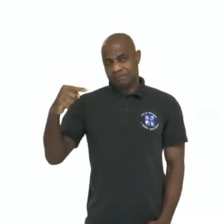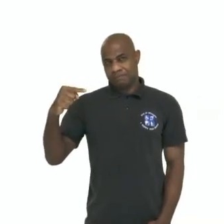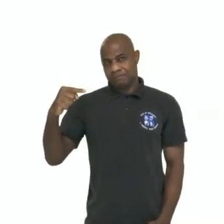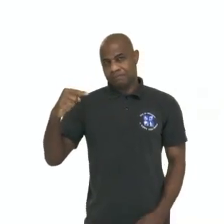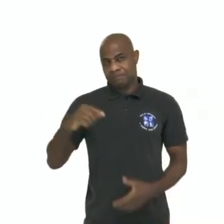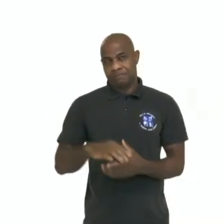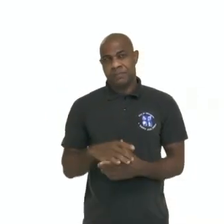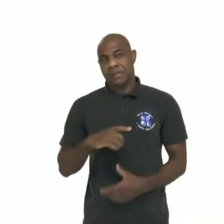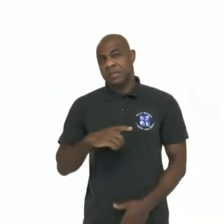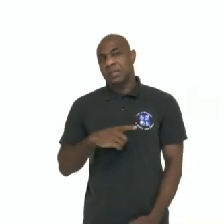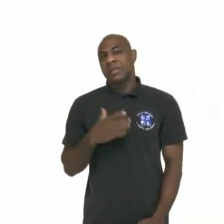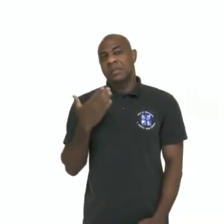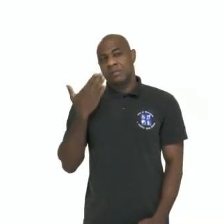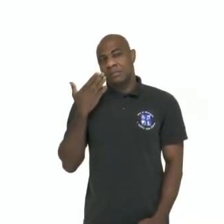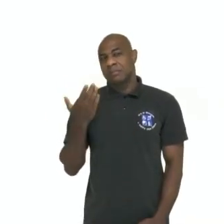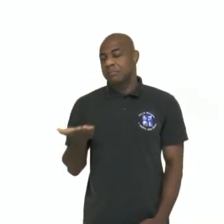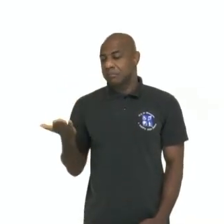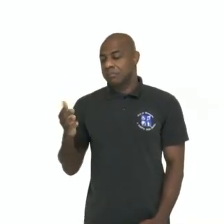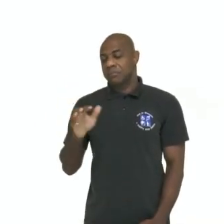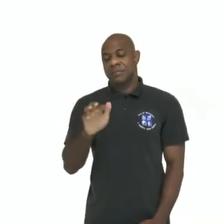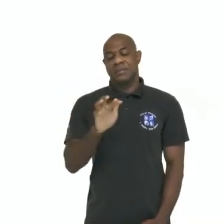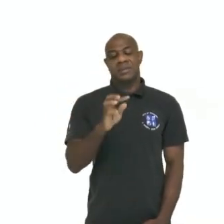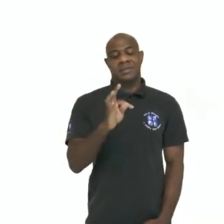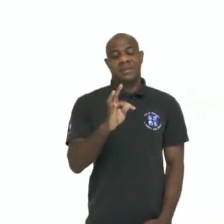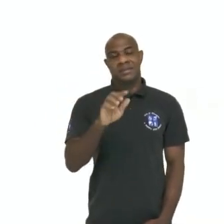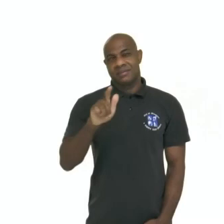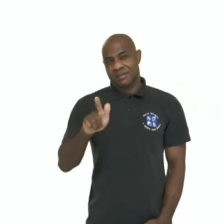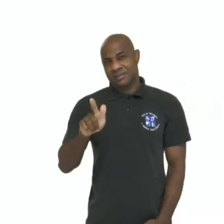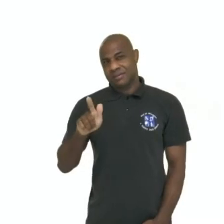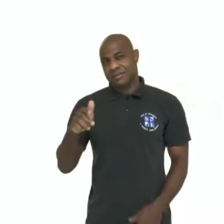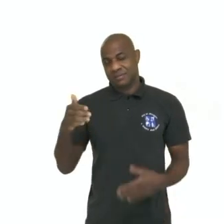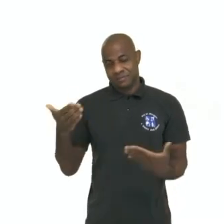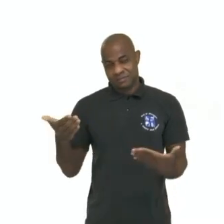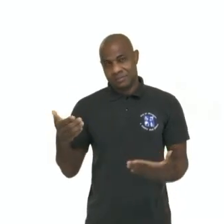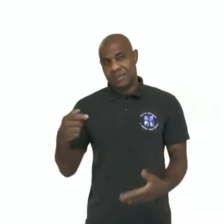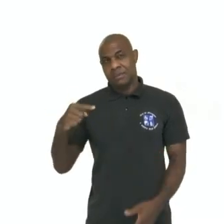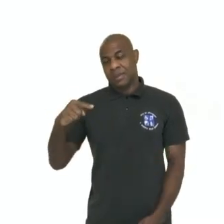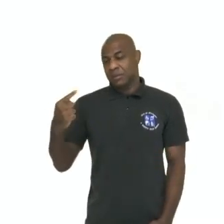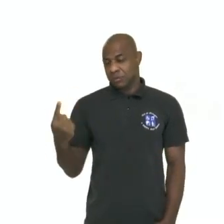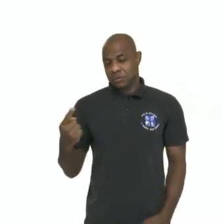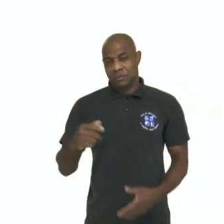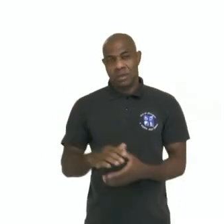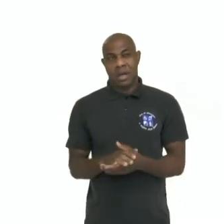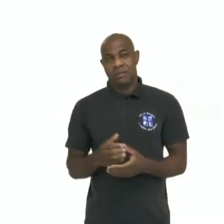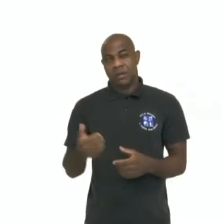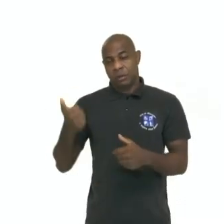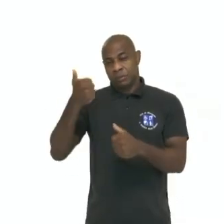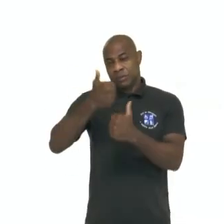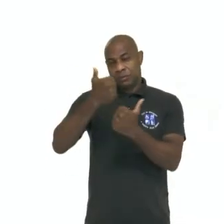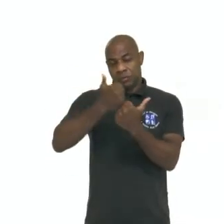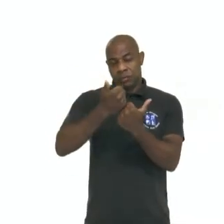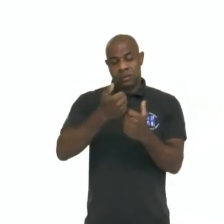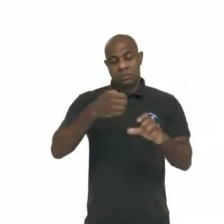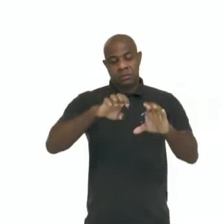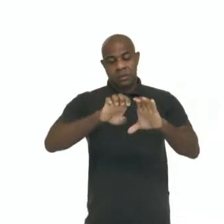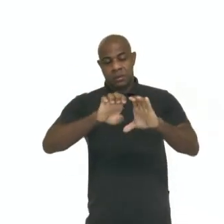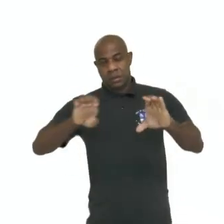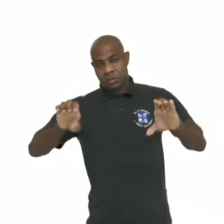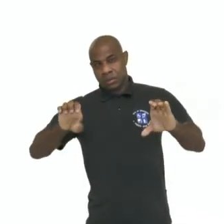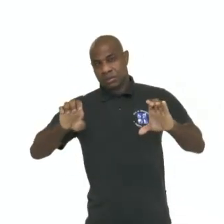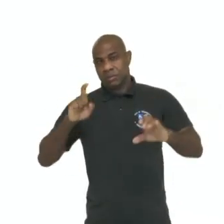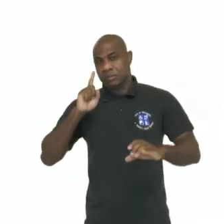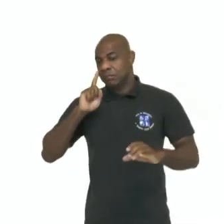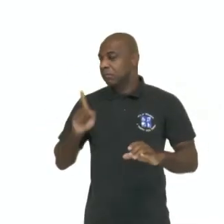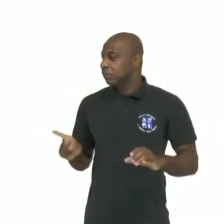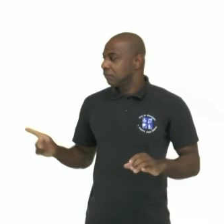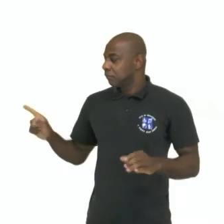da tangente vai ser menos 1. Agora vamos substituir na equação y menos y0